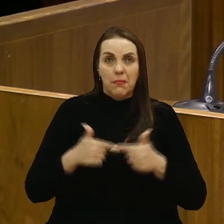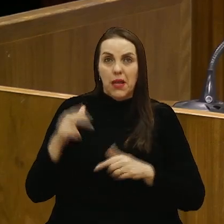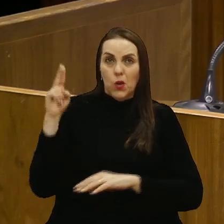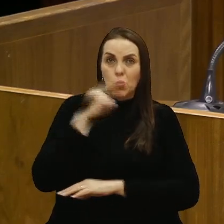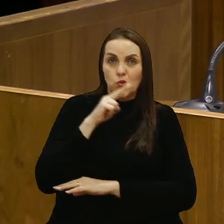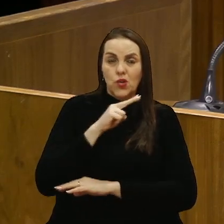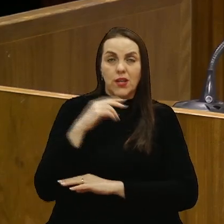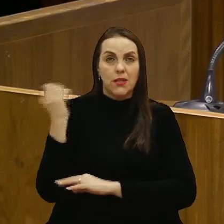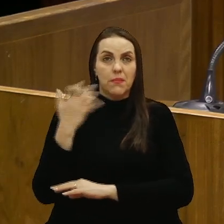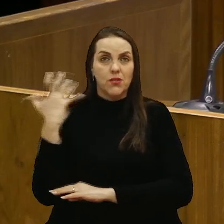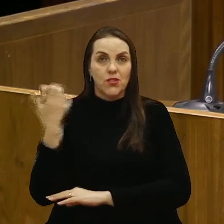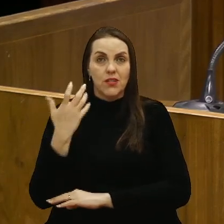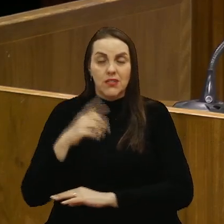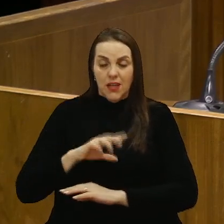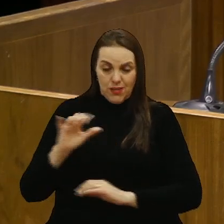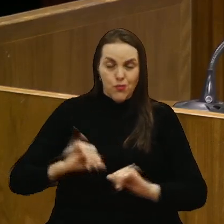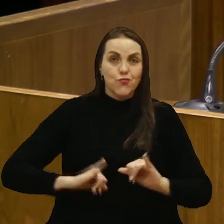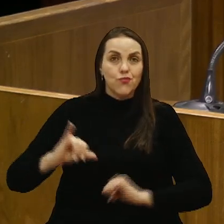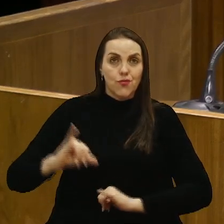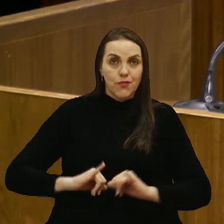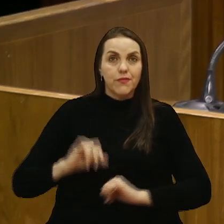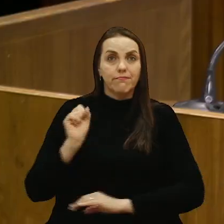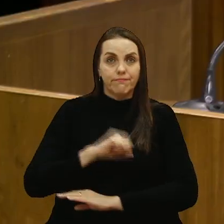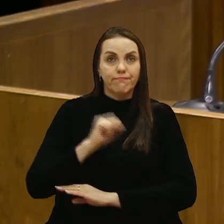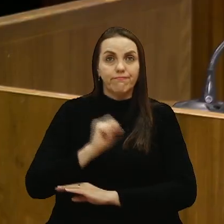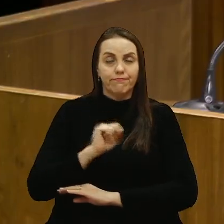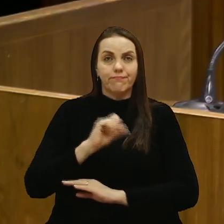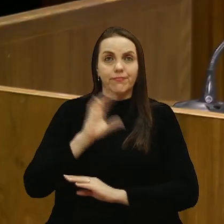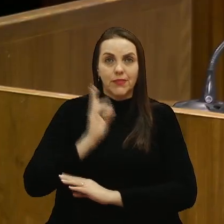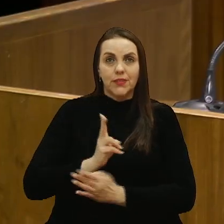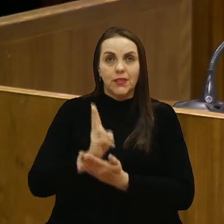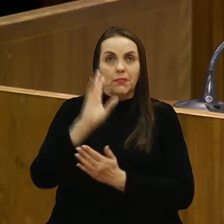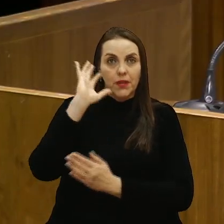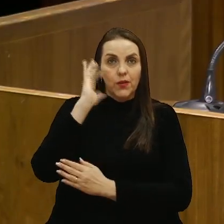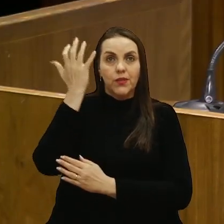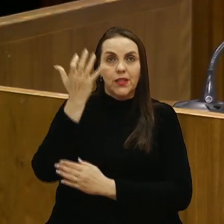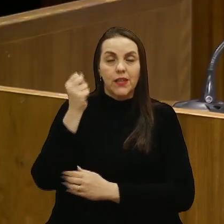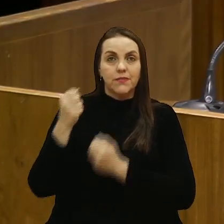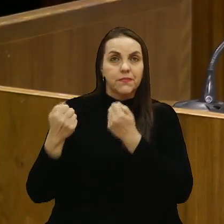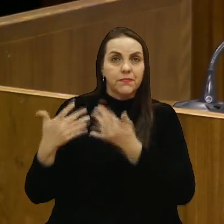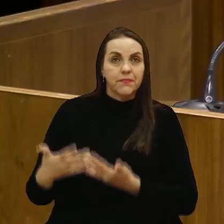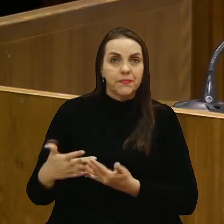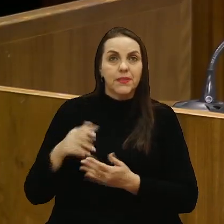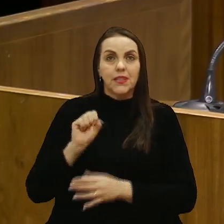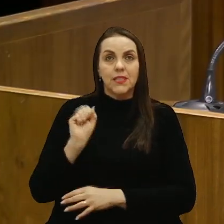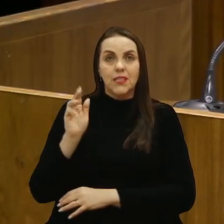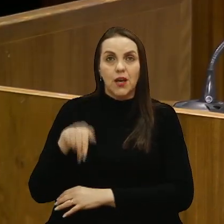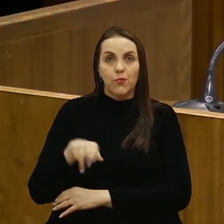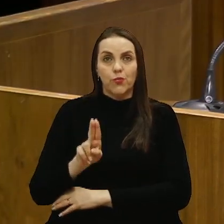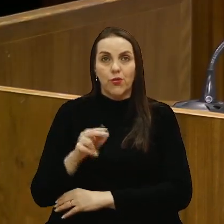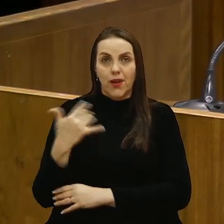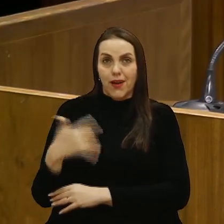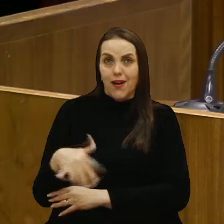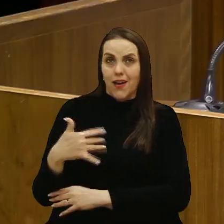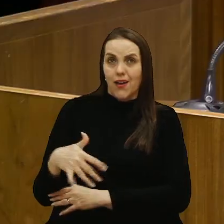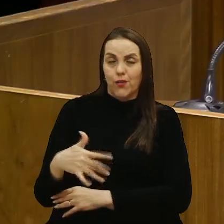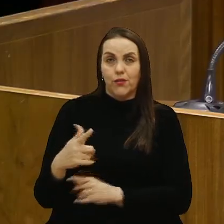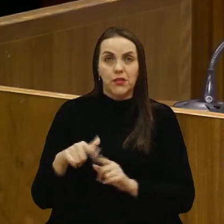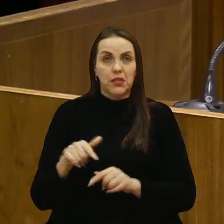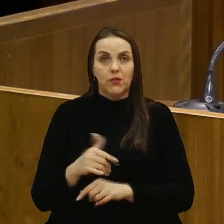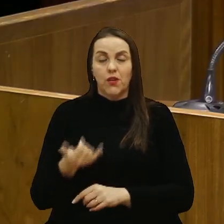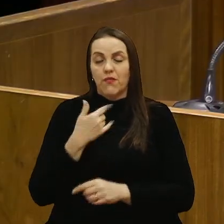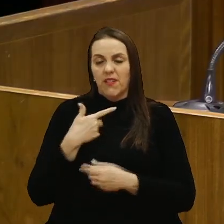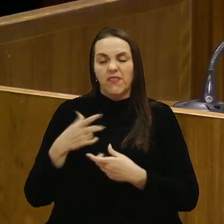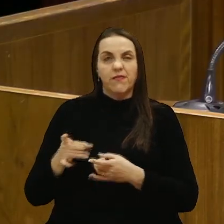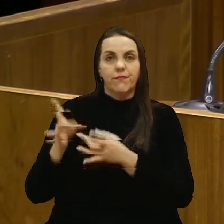emergência gera muito sofrimento. E depois, como sempre acontece, a fala é: o SAMU está saindo caro, e a desculpa é: vamos